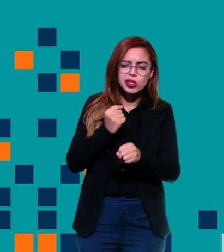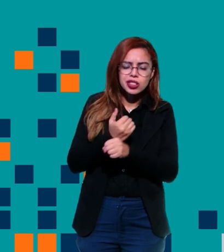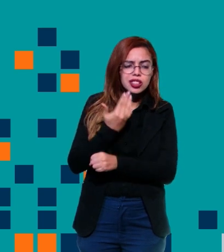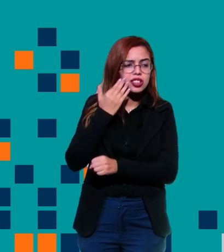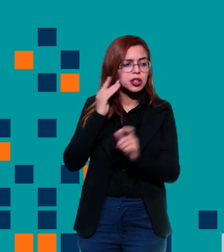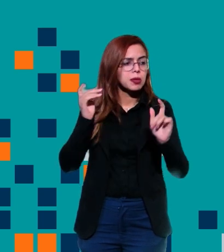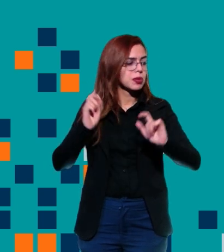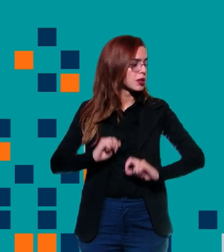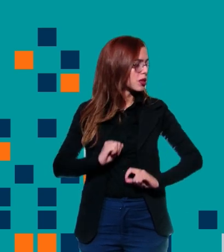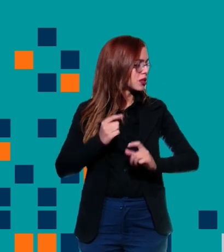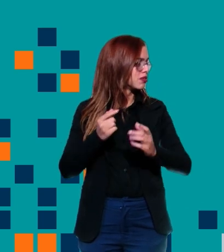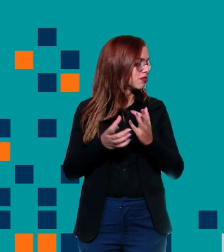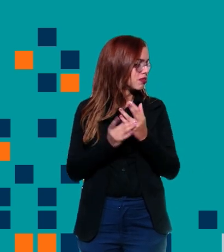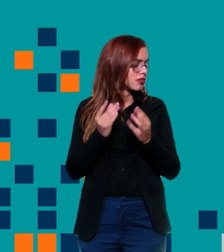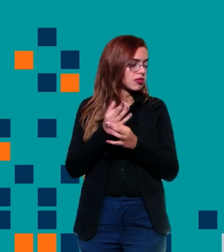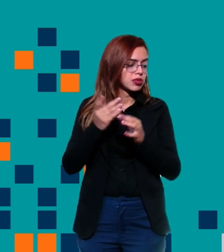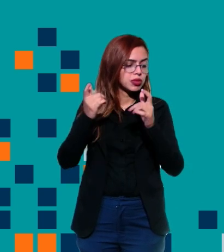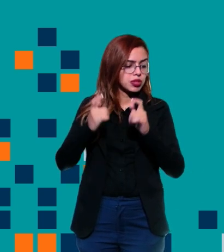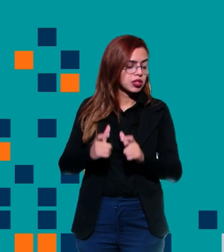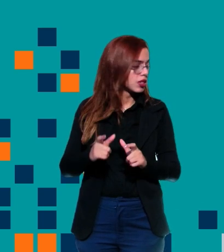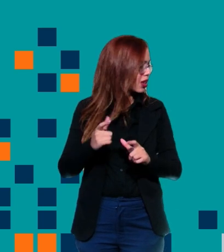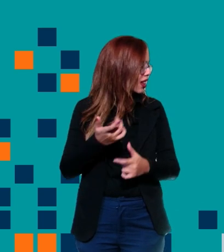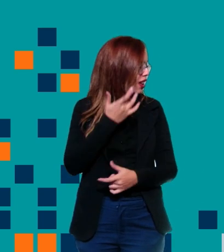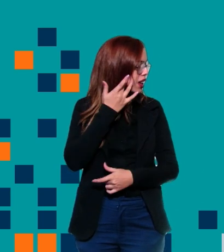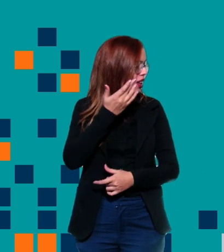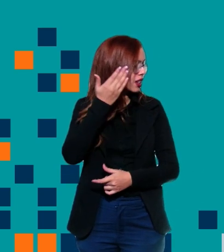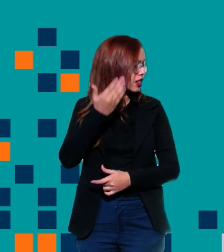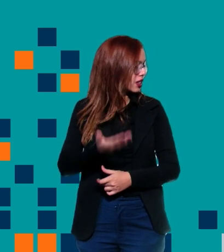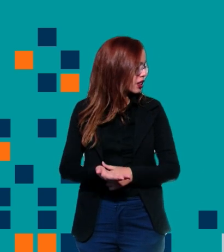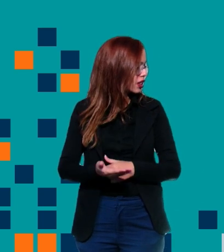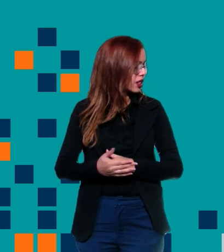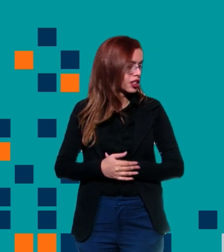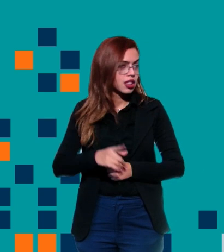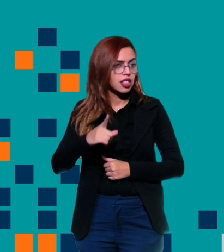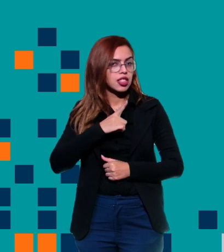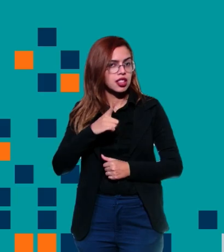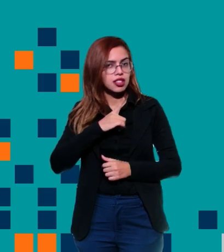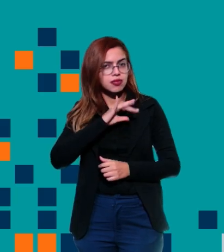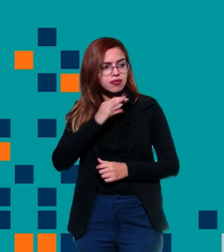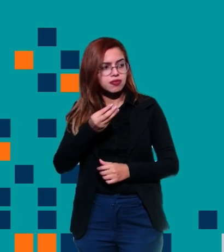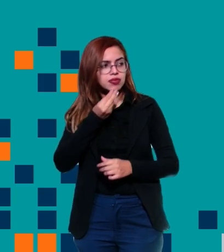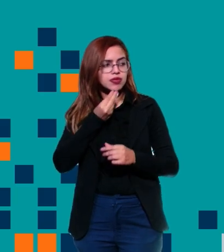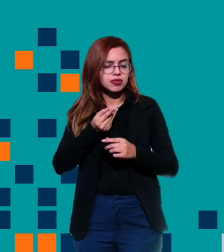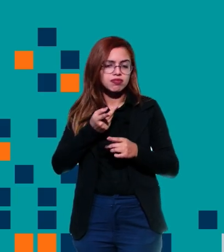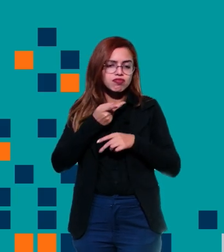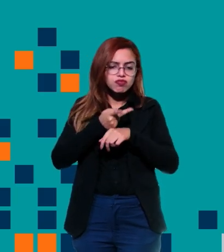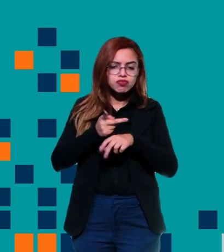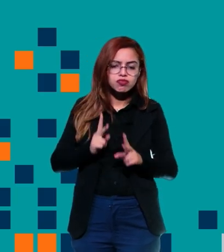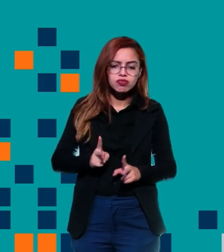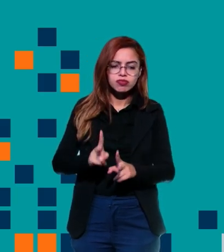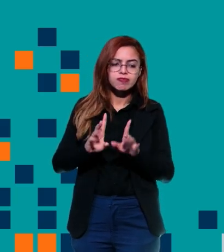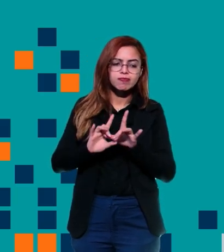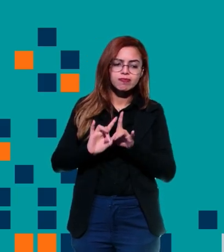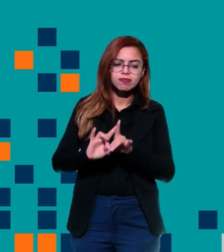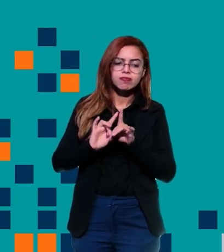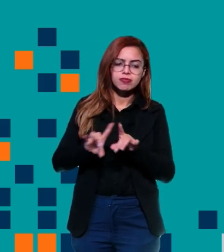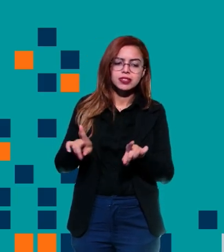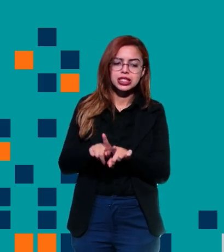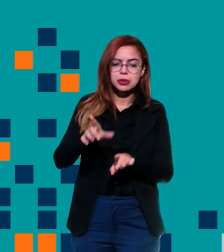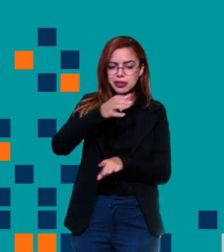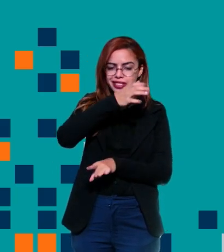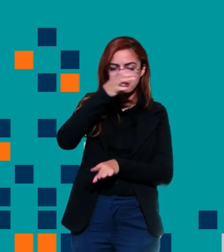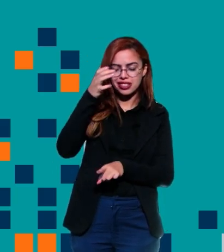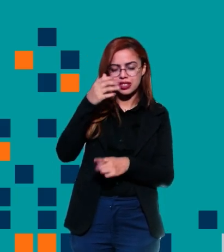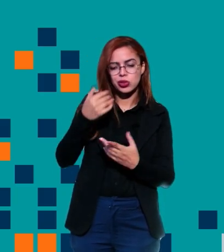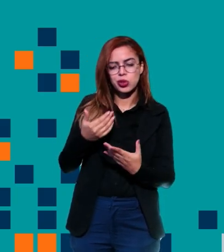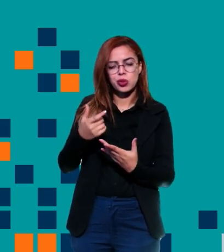de mão de obra do local. Então, acho que isso é um diálogo legal que a gente também busca sempre com os nossos parceiros e clientes, né?